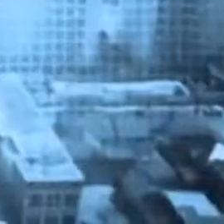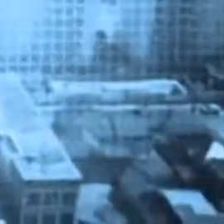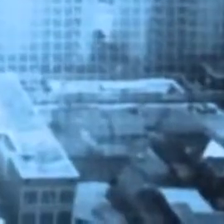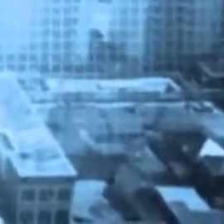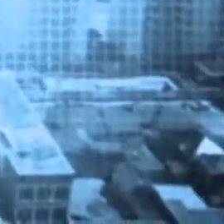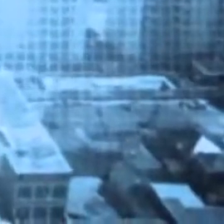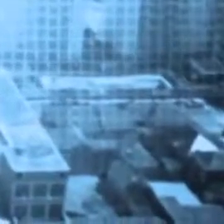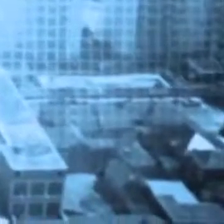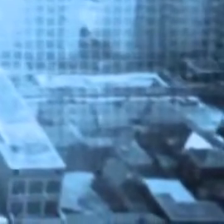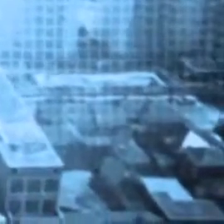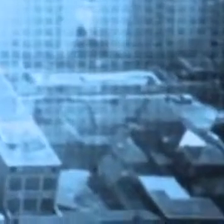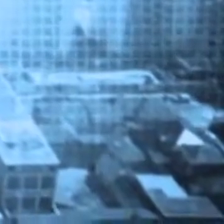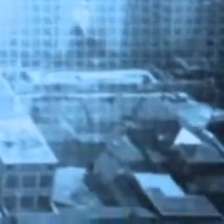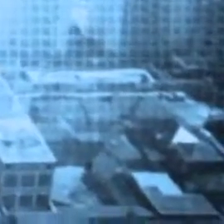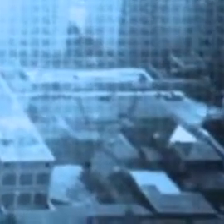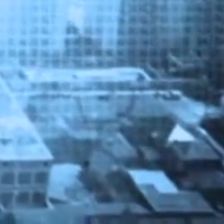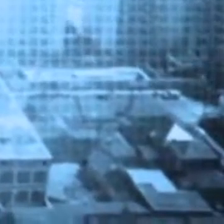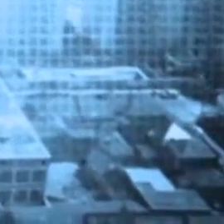Transcrição e